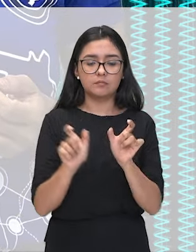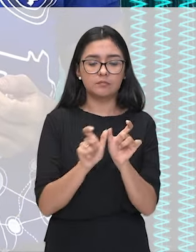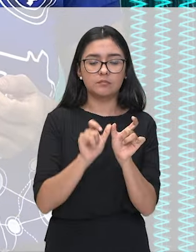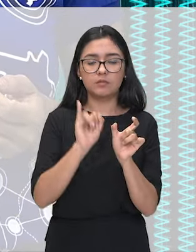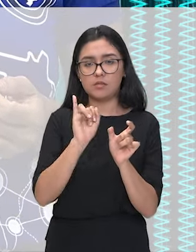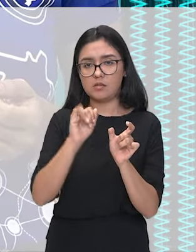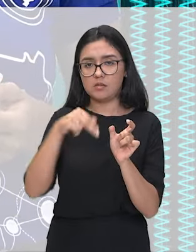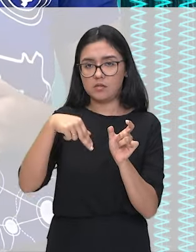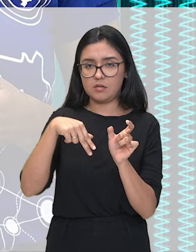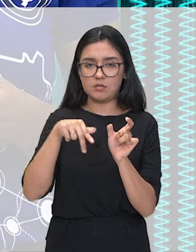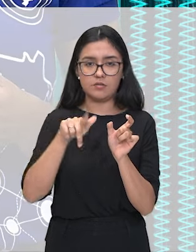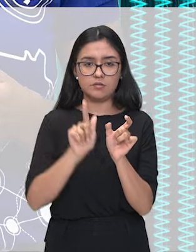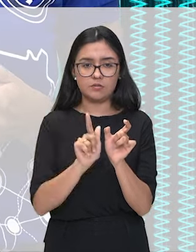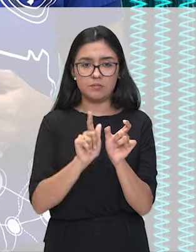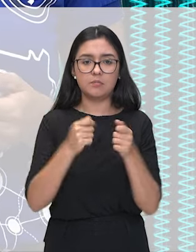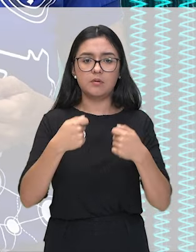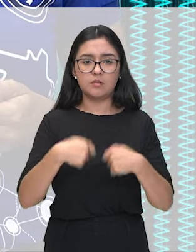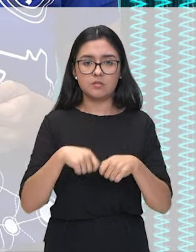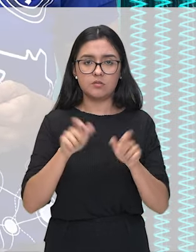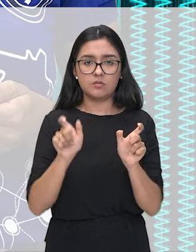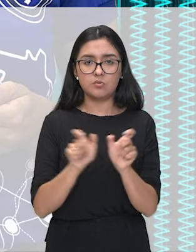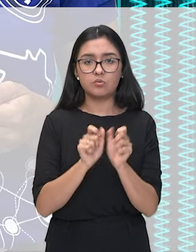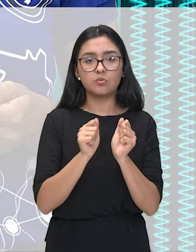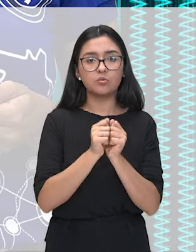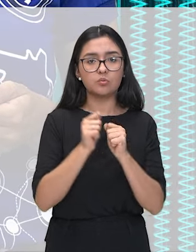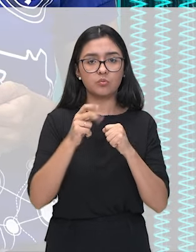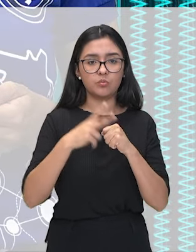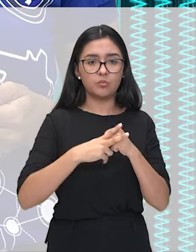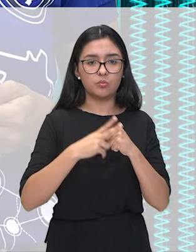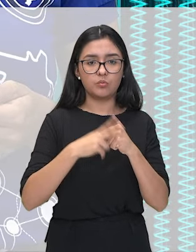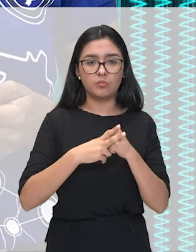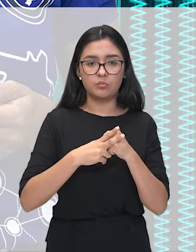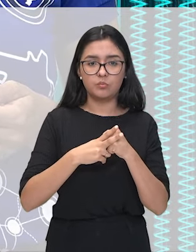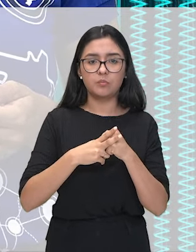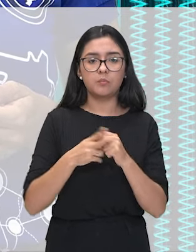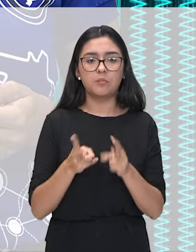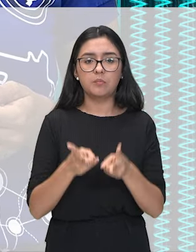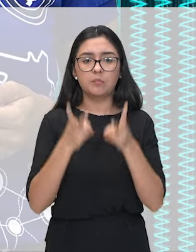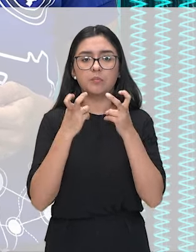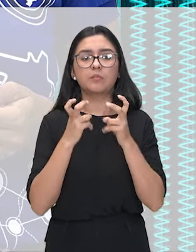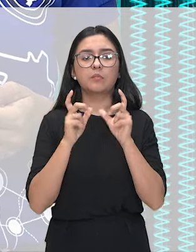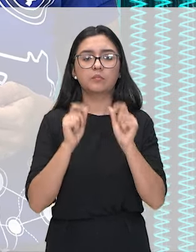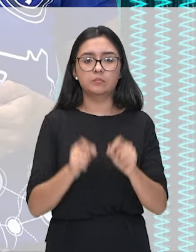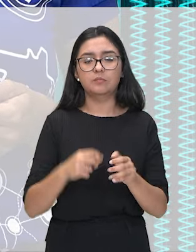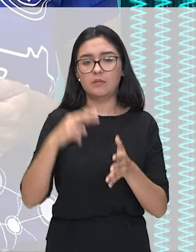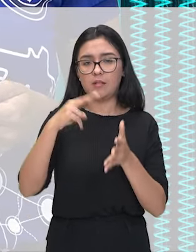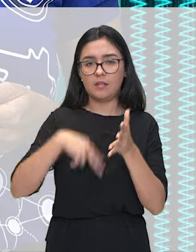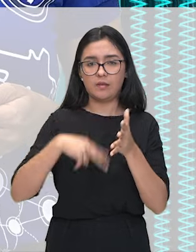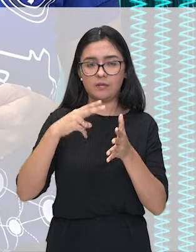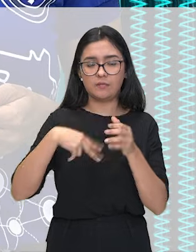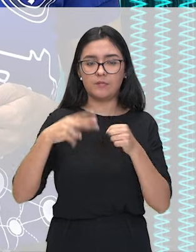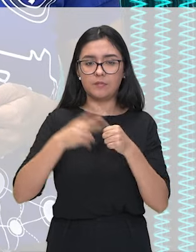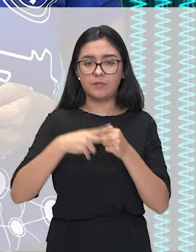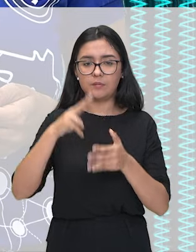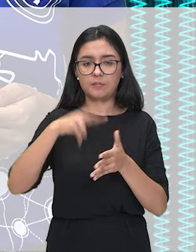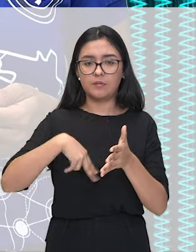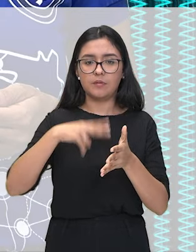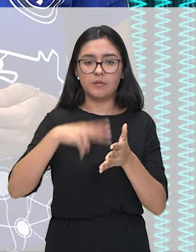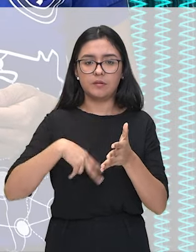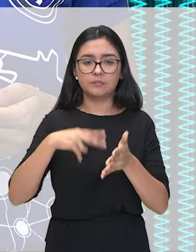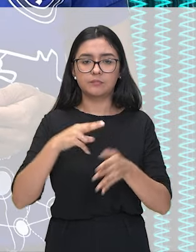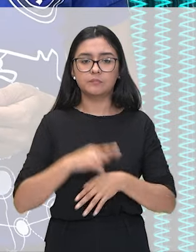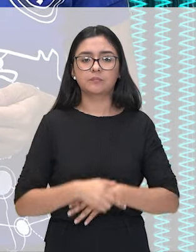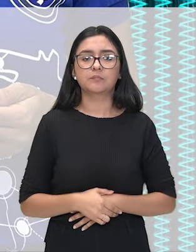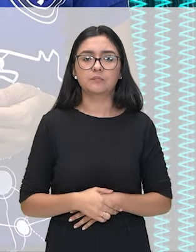aqui Jun com o verbo então aqui eu tenho Reading lendo Reading